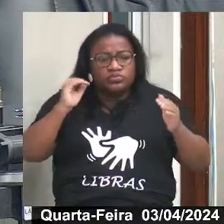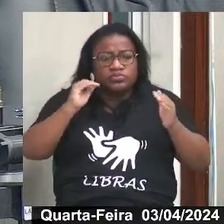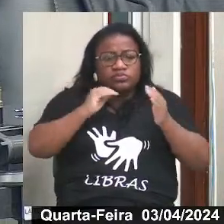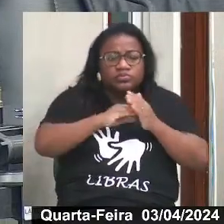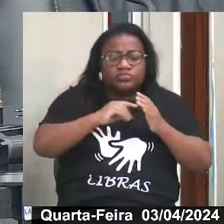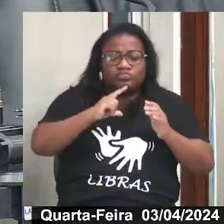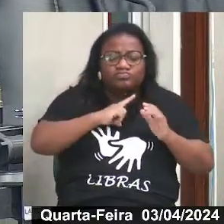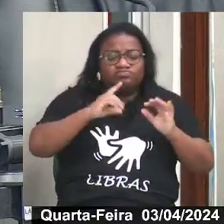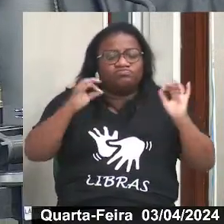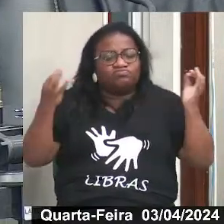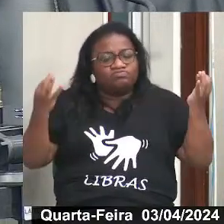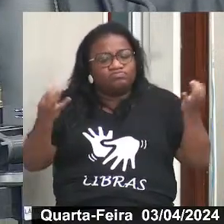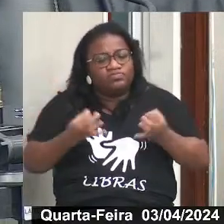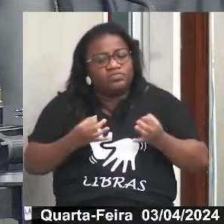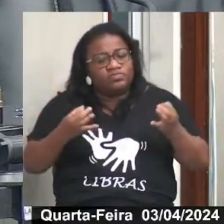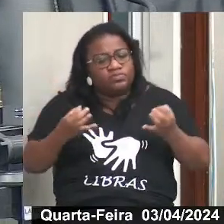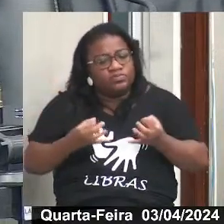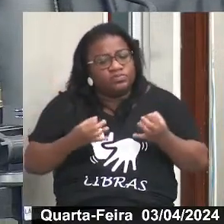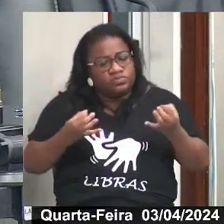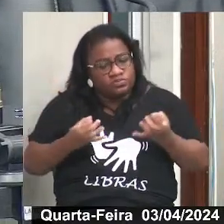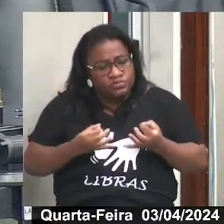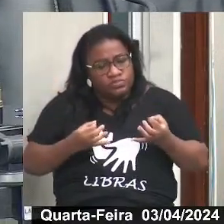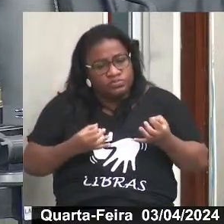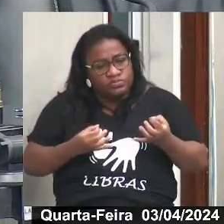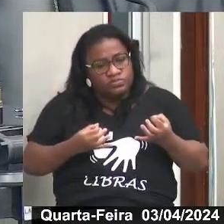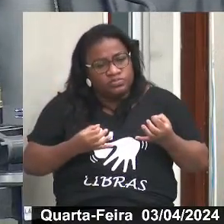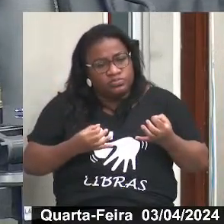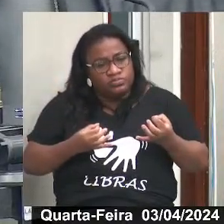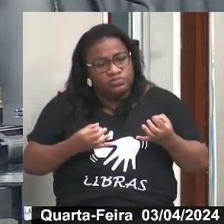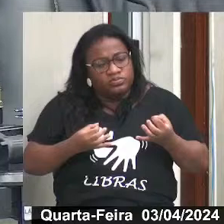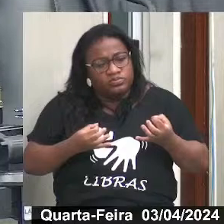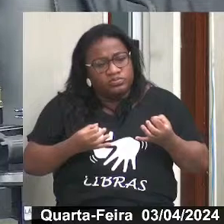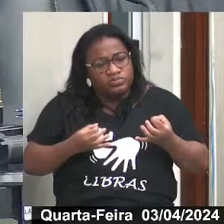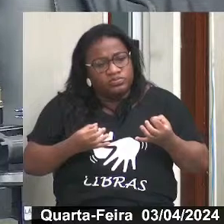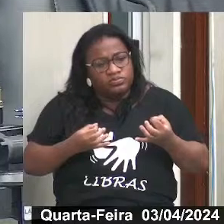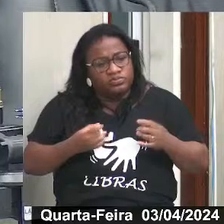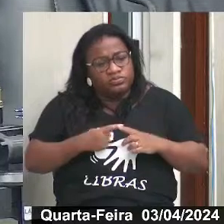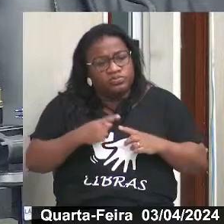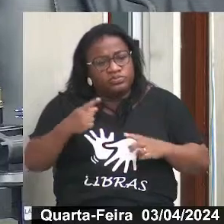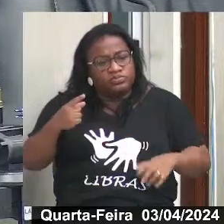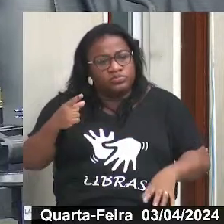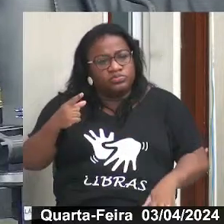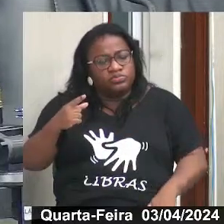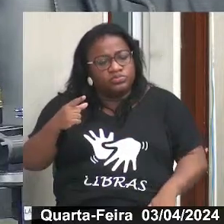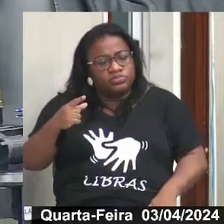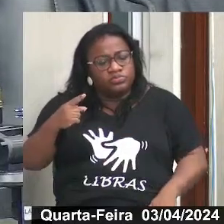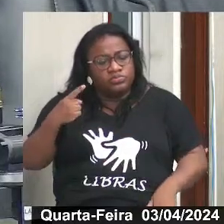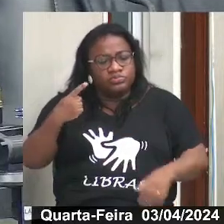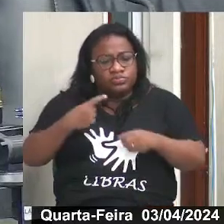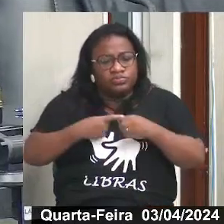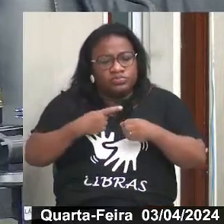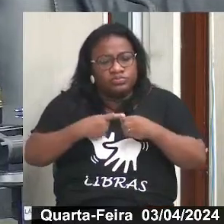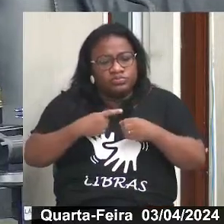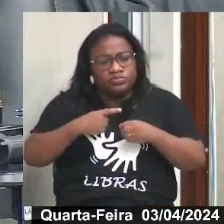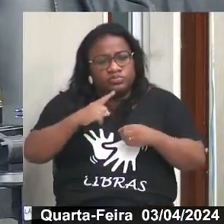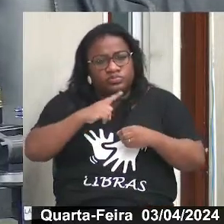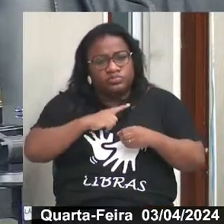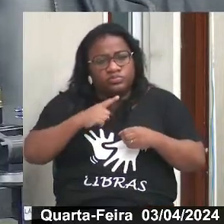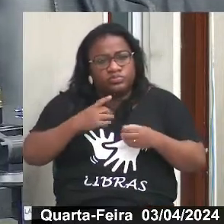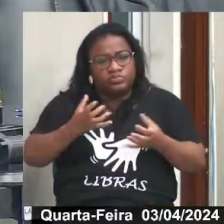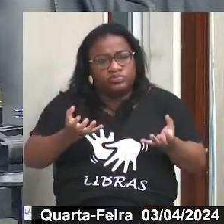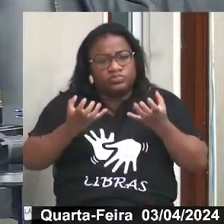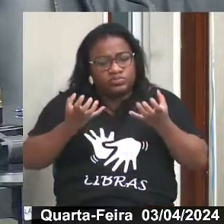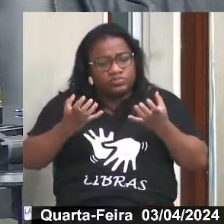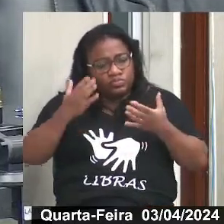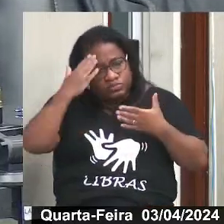clínicas e eu tenho certeza, Sander, que vem mais um avanço para a nossa cidade. Gostaria aqui também de